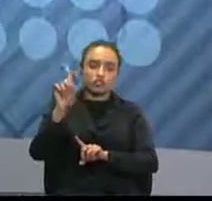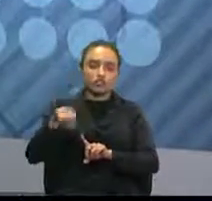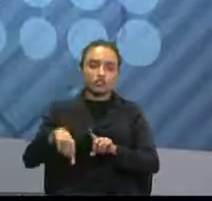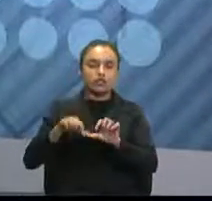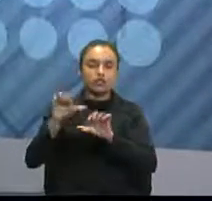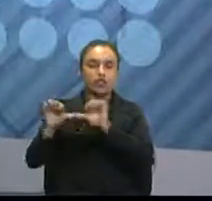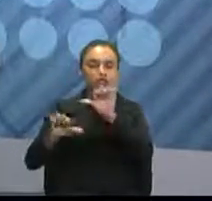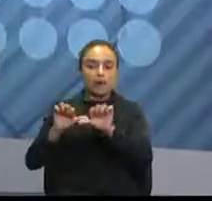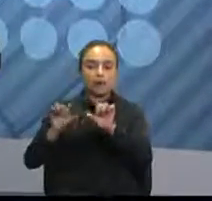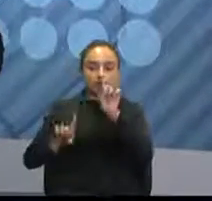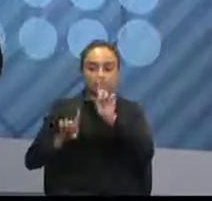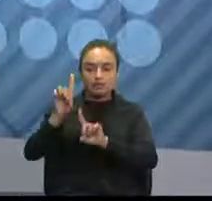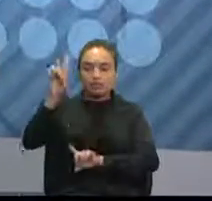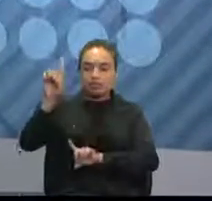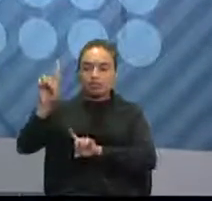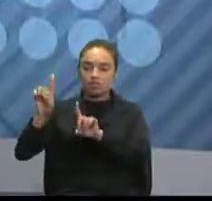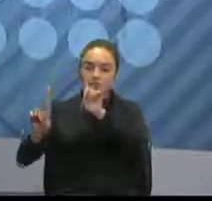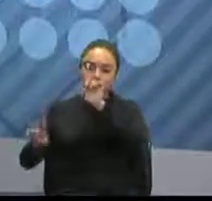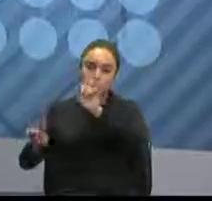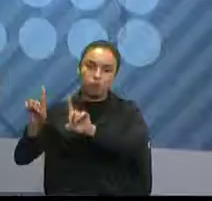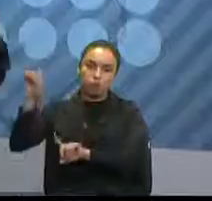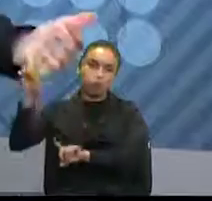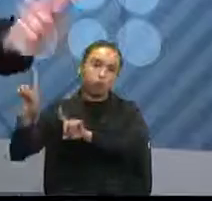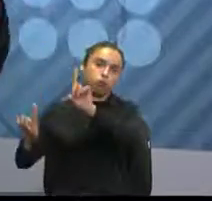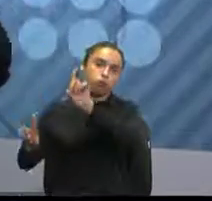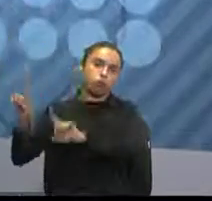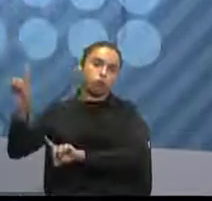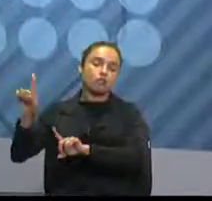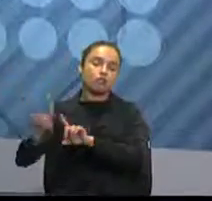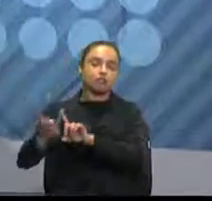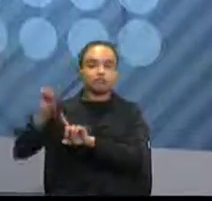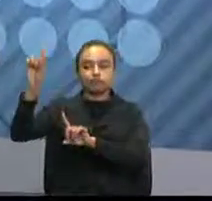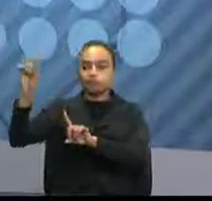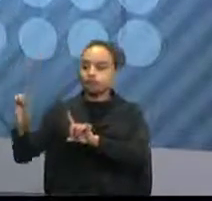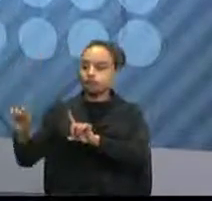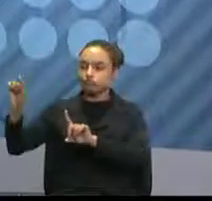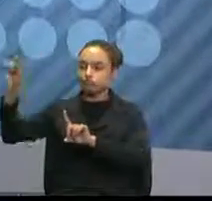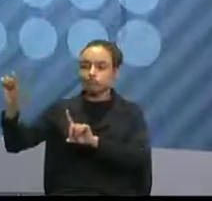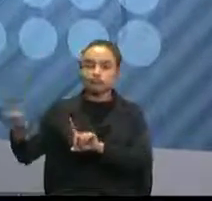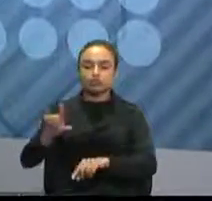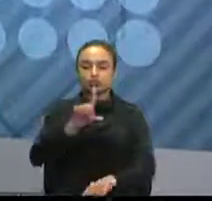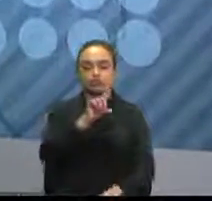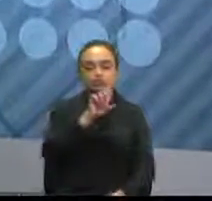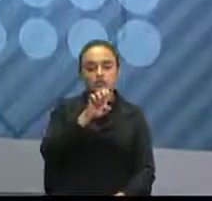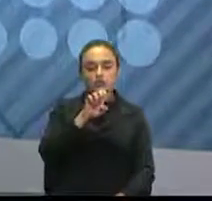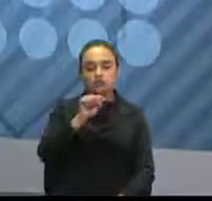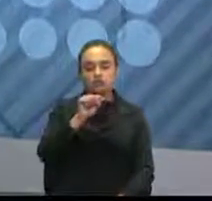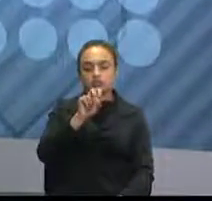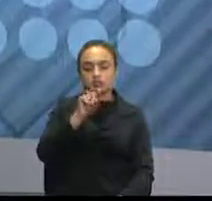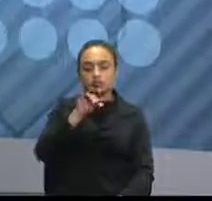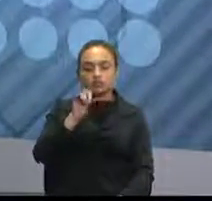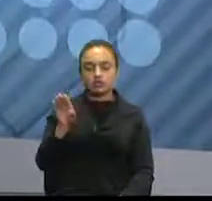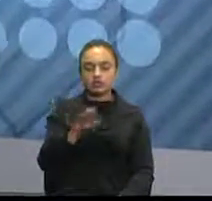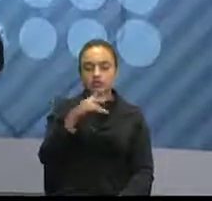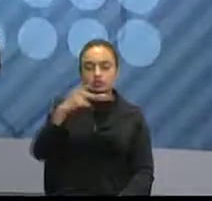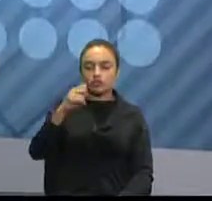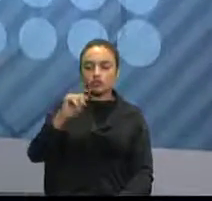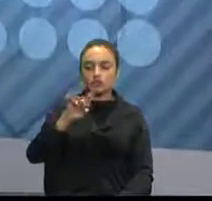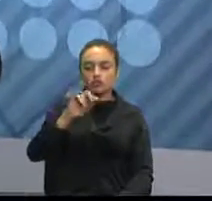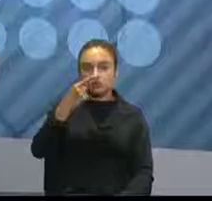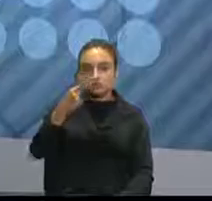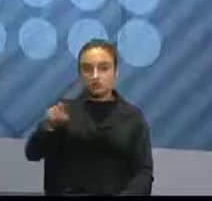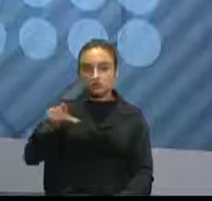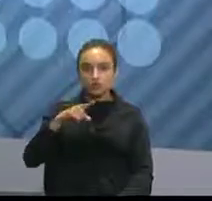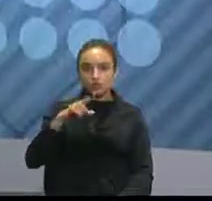muito forte olha ela subiu muito ela caiu muito o desvio padrão é isso e olhar a amplitude tanto de alta quanto de baixa em relação